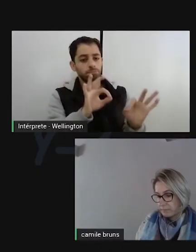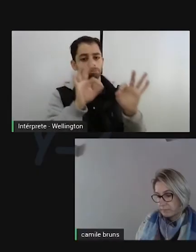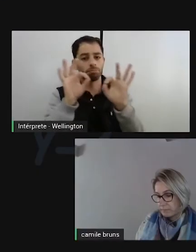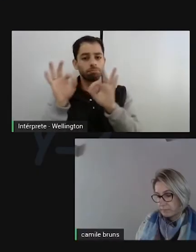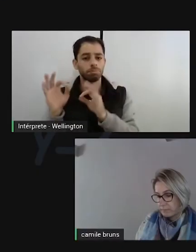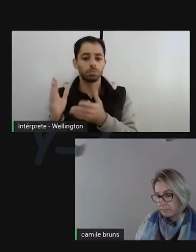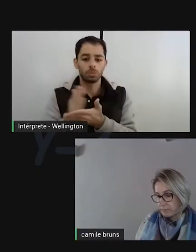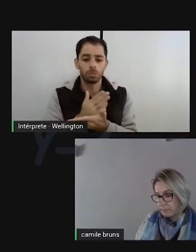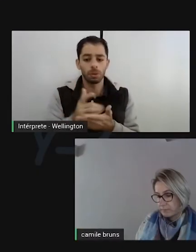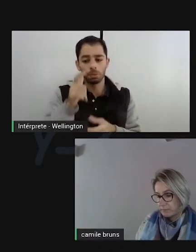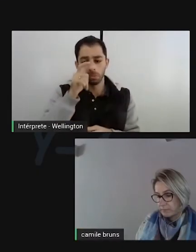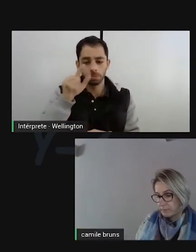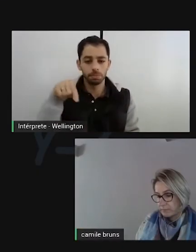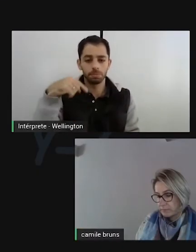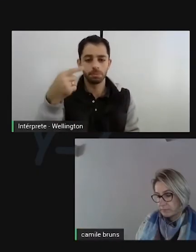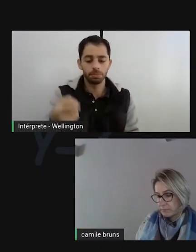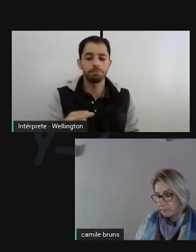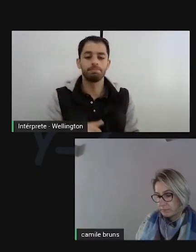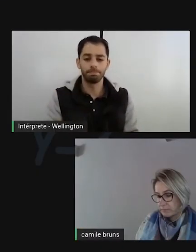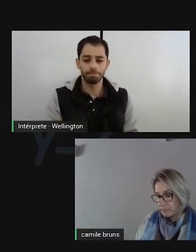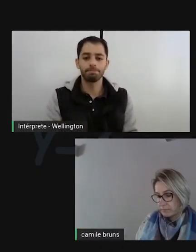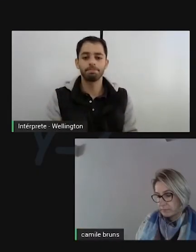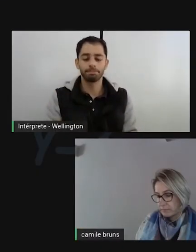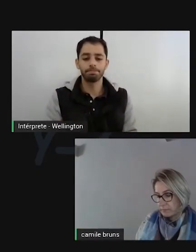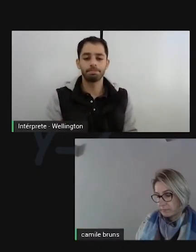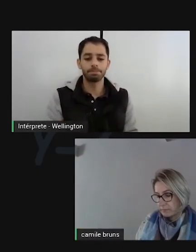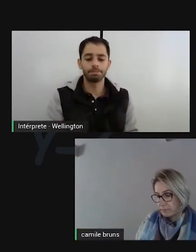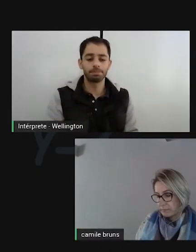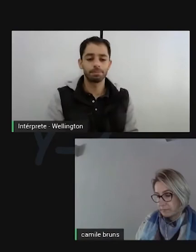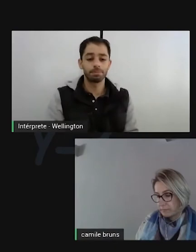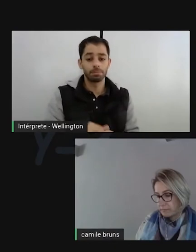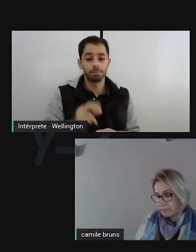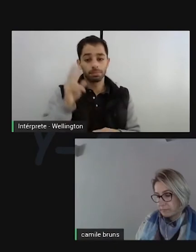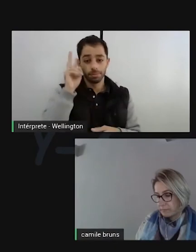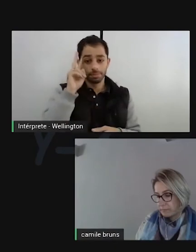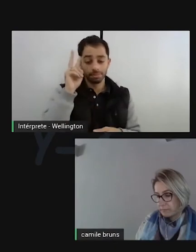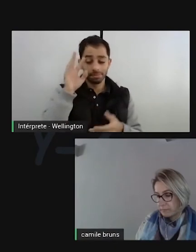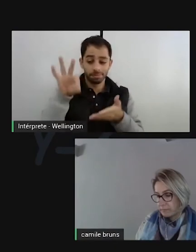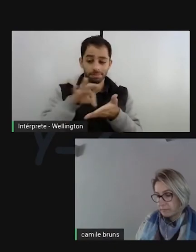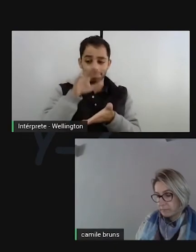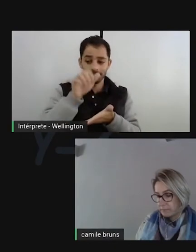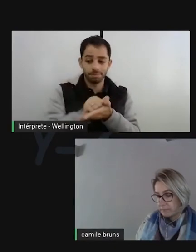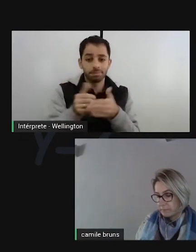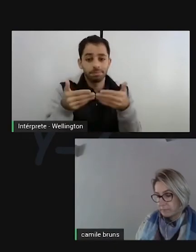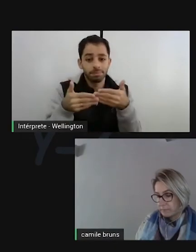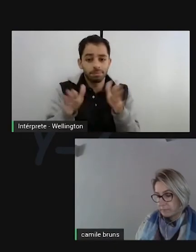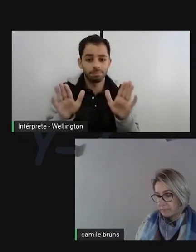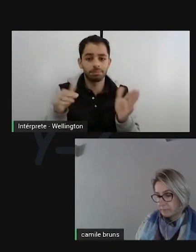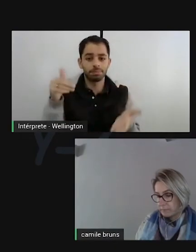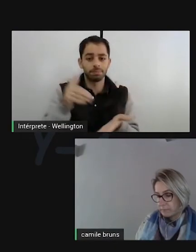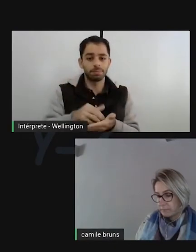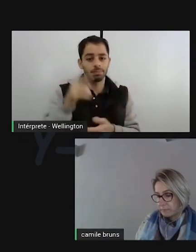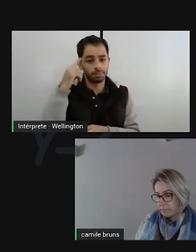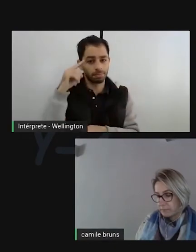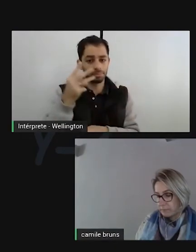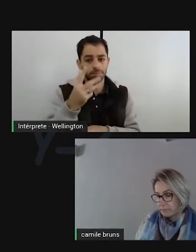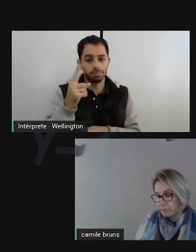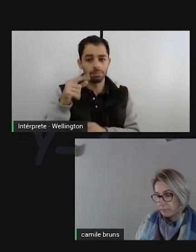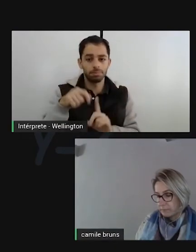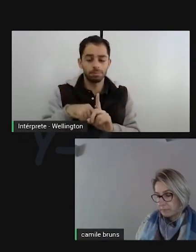também foi reforçado para que não sejam deixados de fora os anexos de documentos que comprovem atividade da empresa